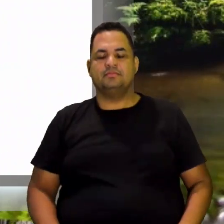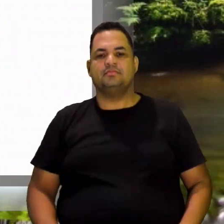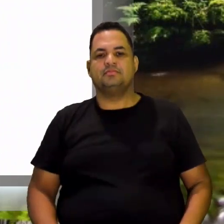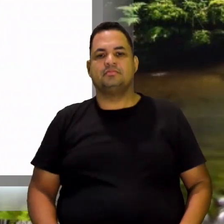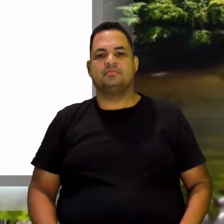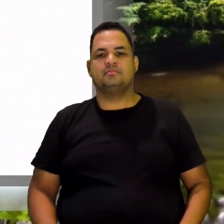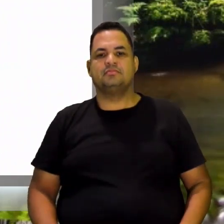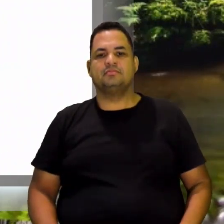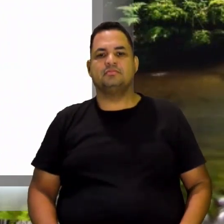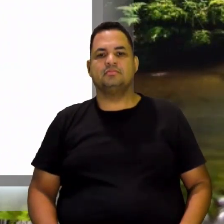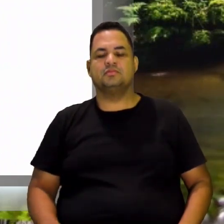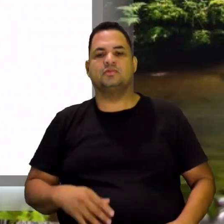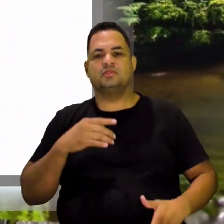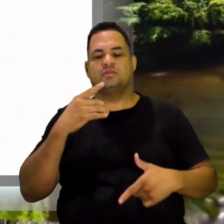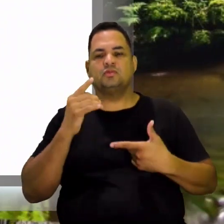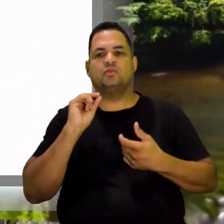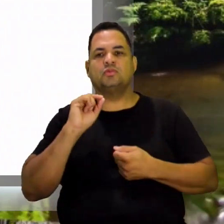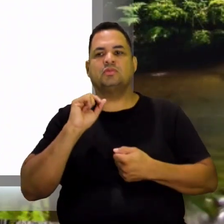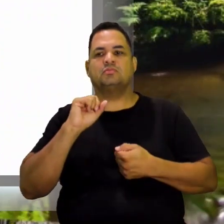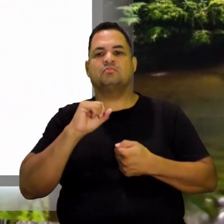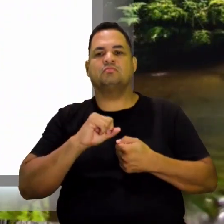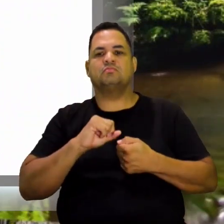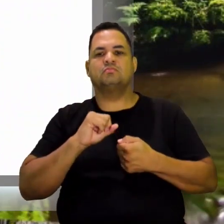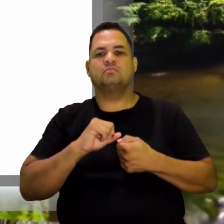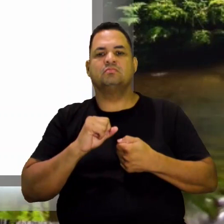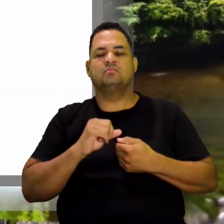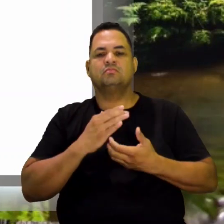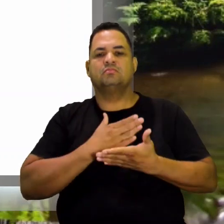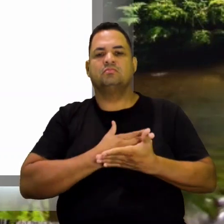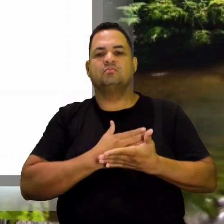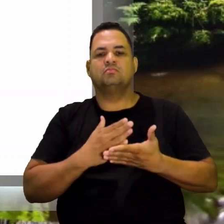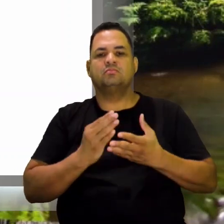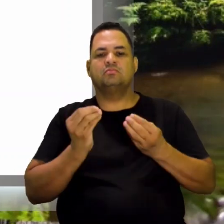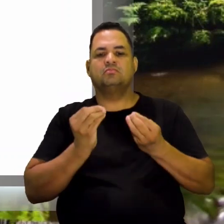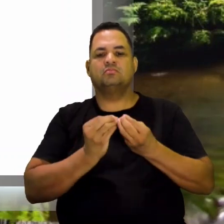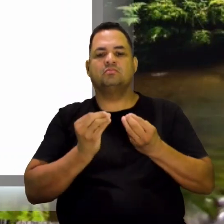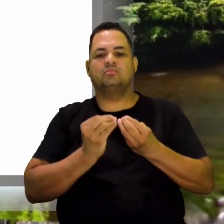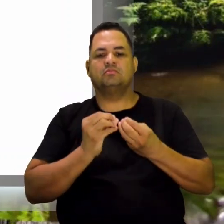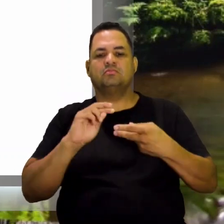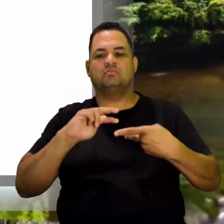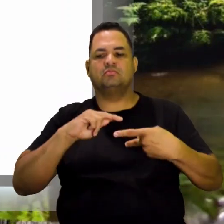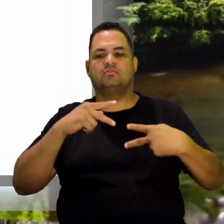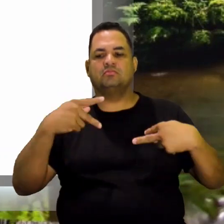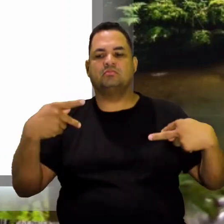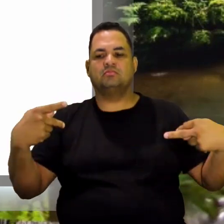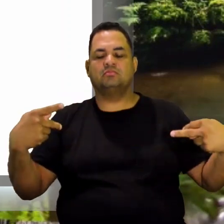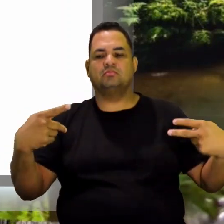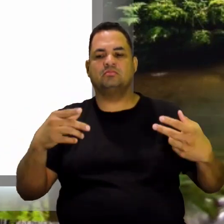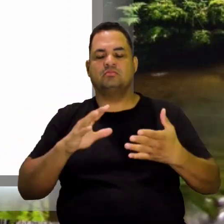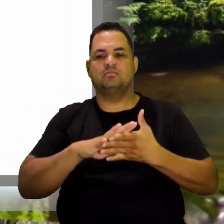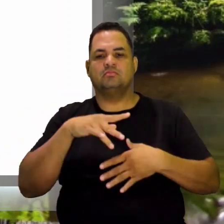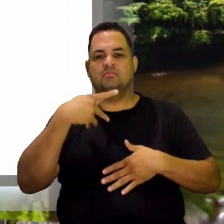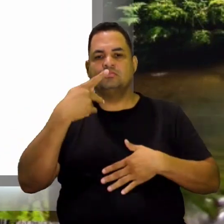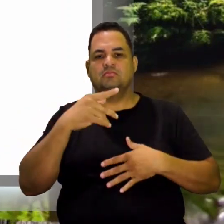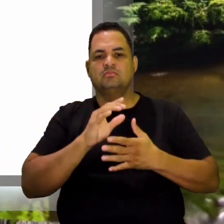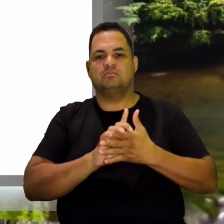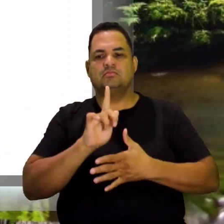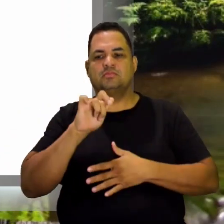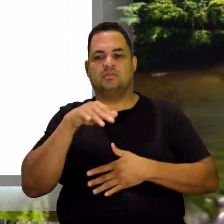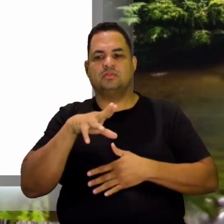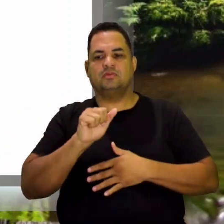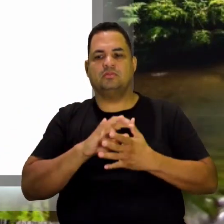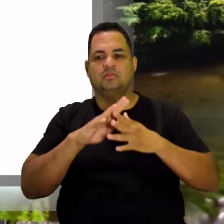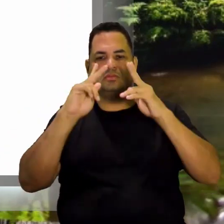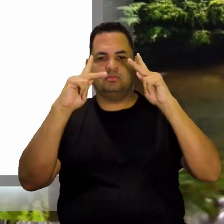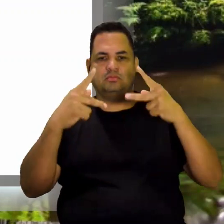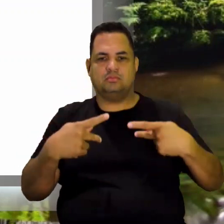As ações que são feitas a partir da molécula de DNA. Então nós falamos sobre o genoma humano,